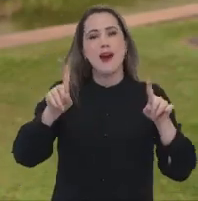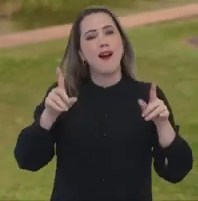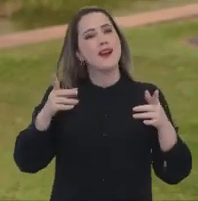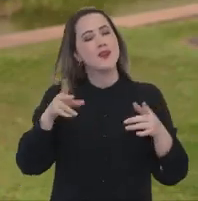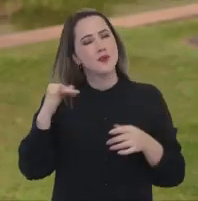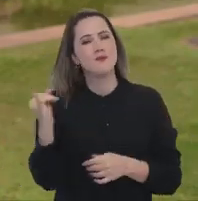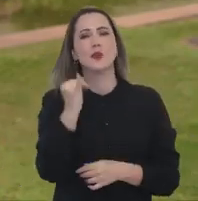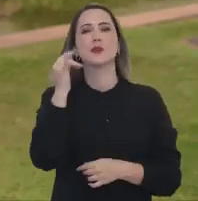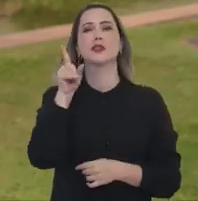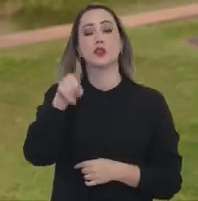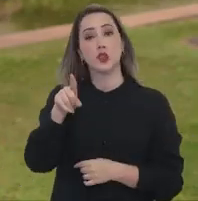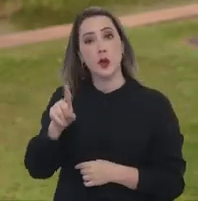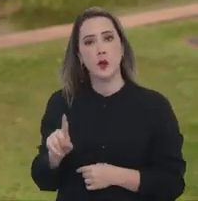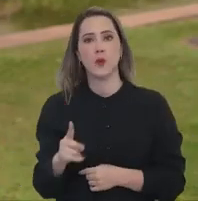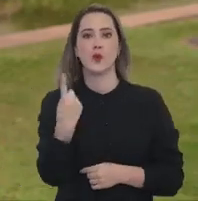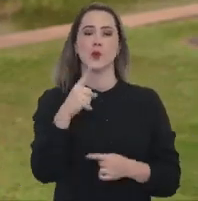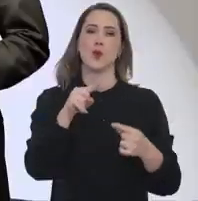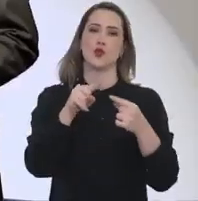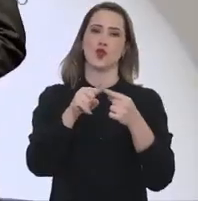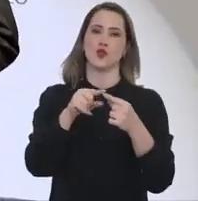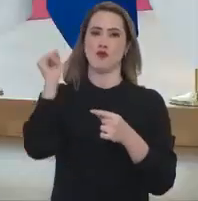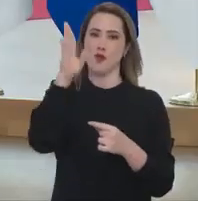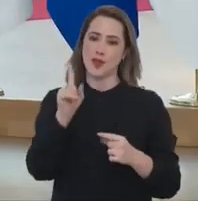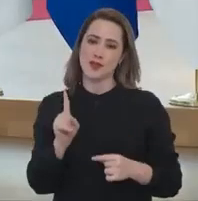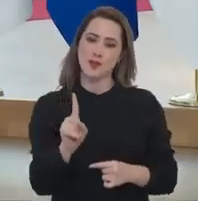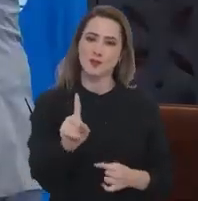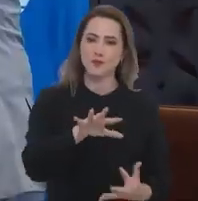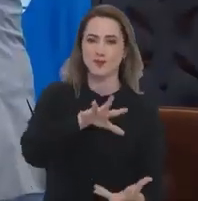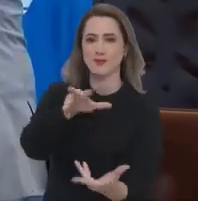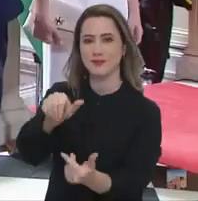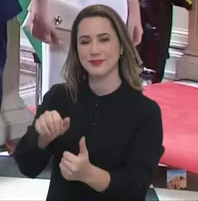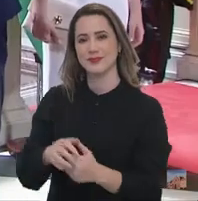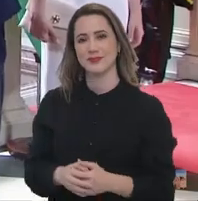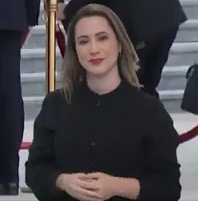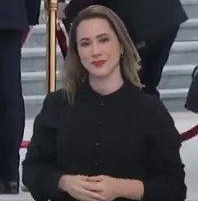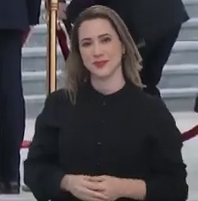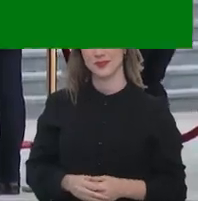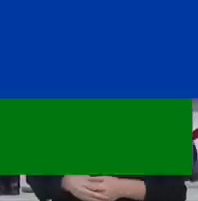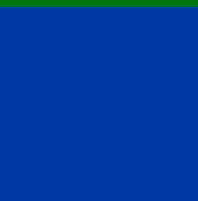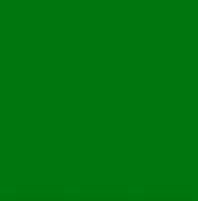mas no fim das contas é uma coisa só: o Brasil no mundo.